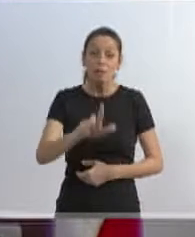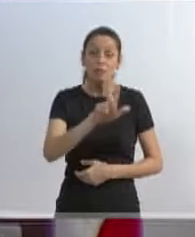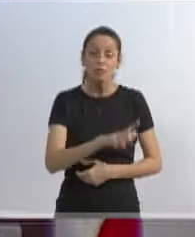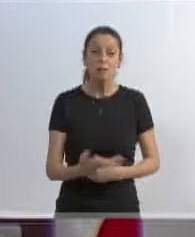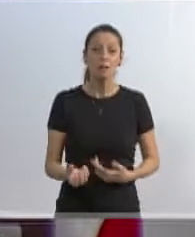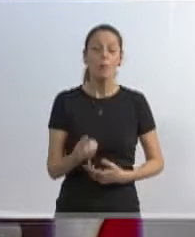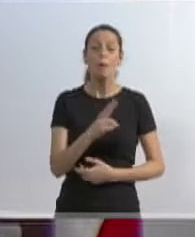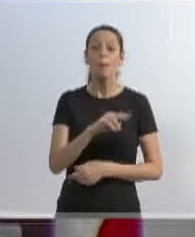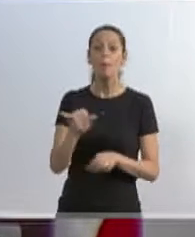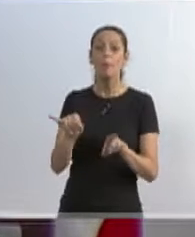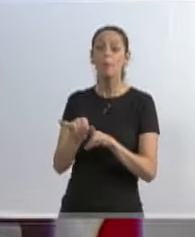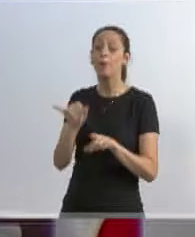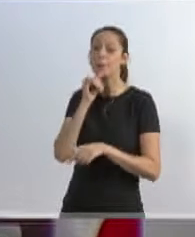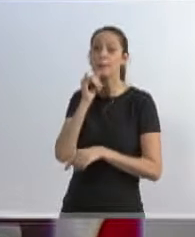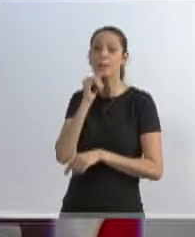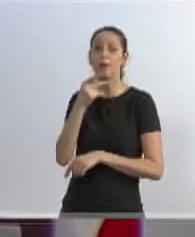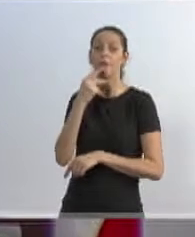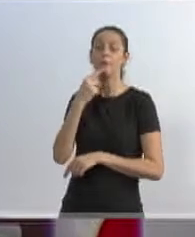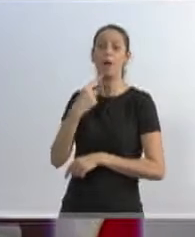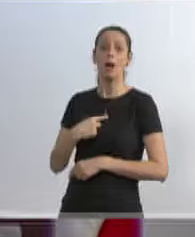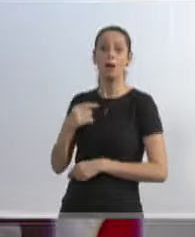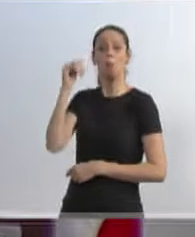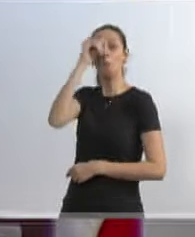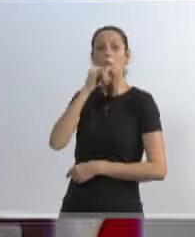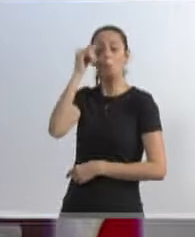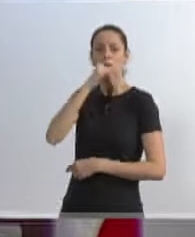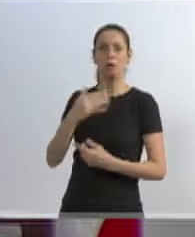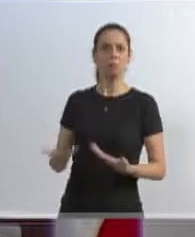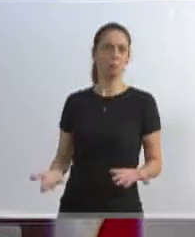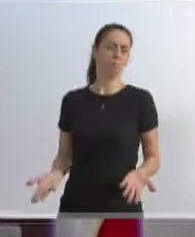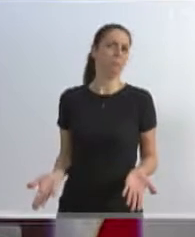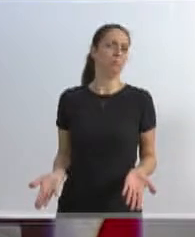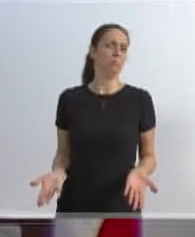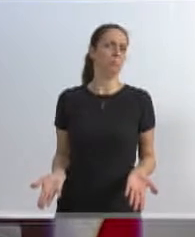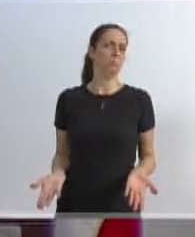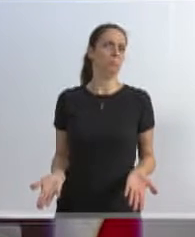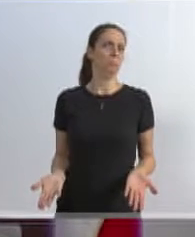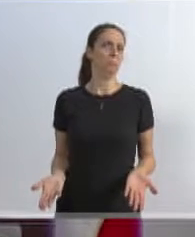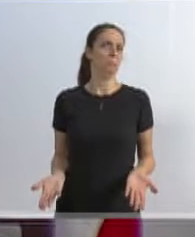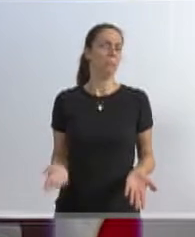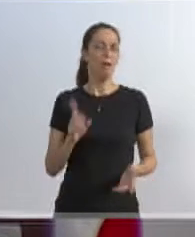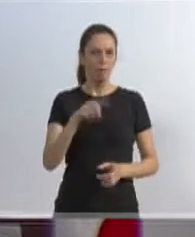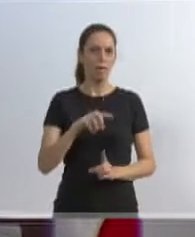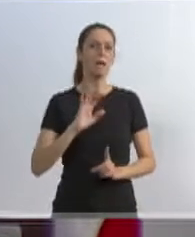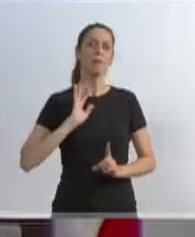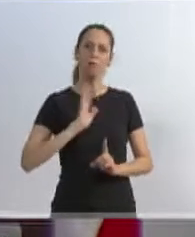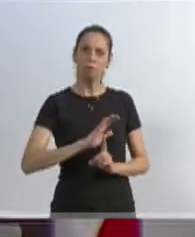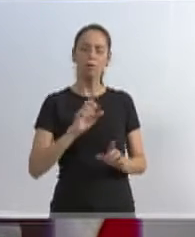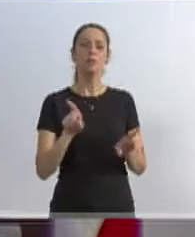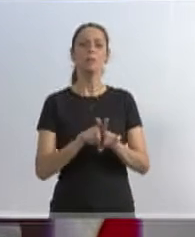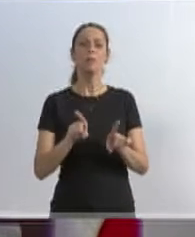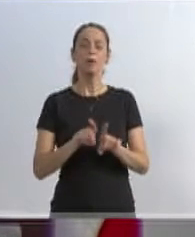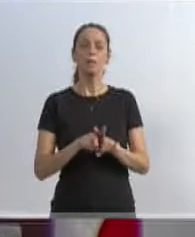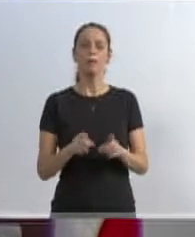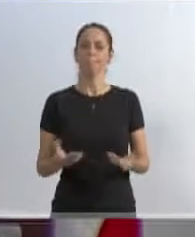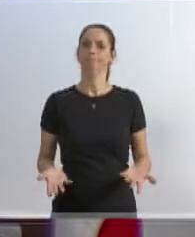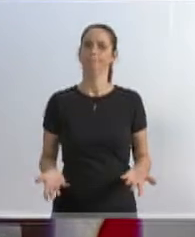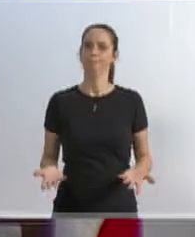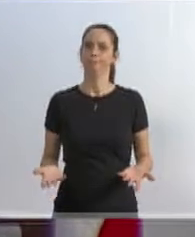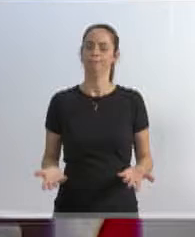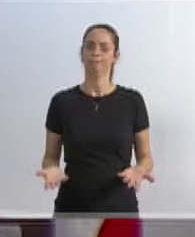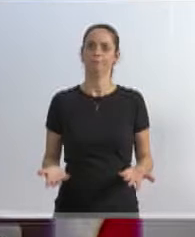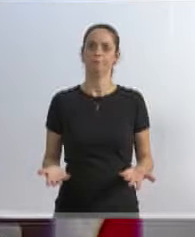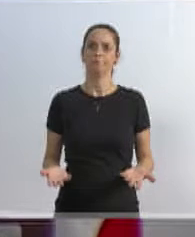bobalhão eu faço isso eu tô sendo fazendo assédio moral agora o inverso tá tudo certo